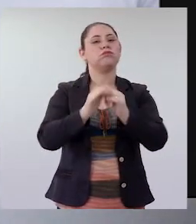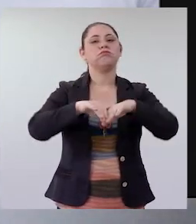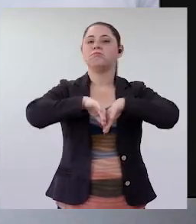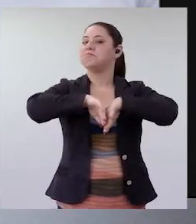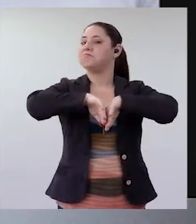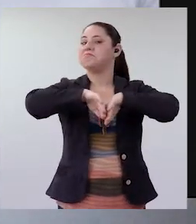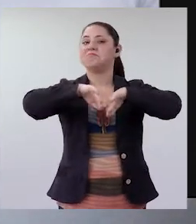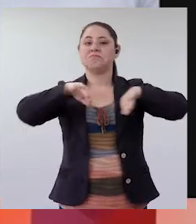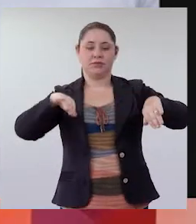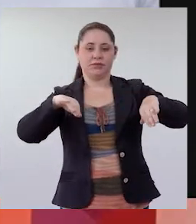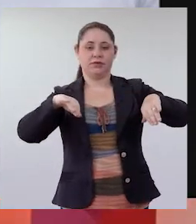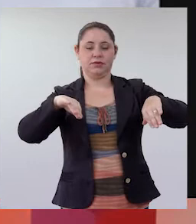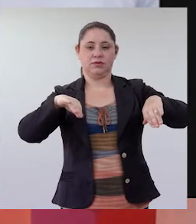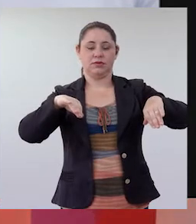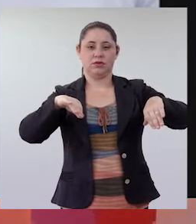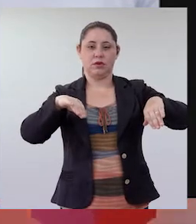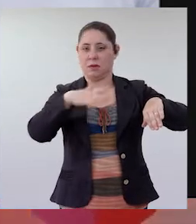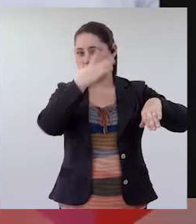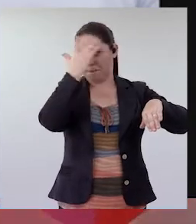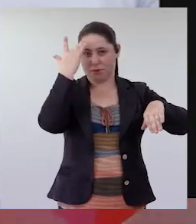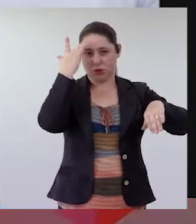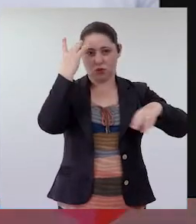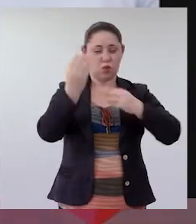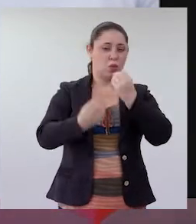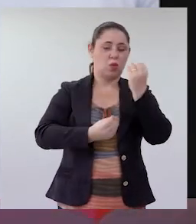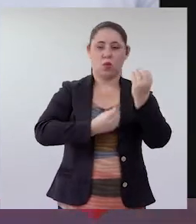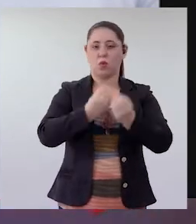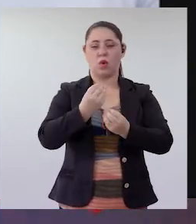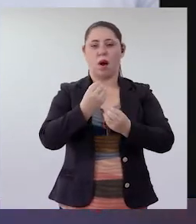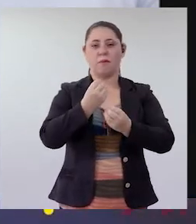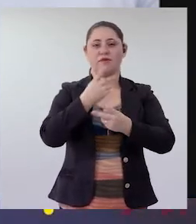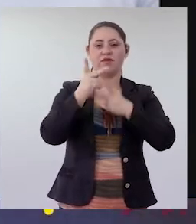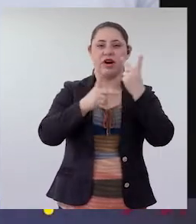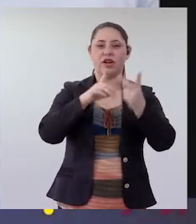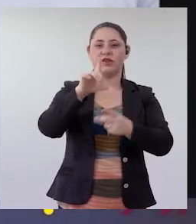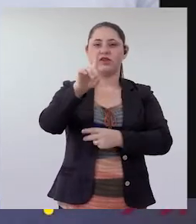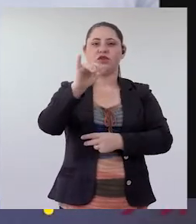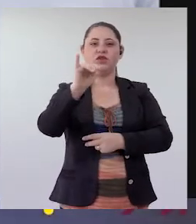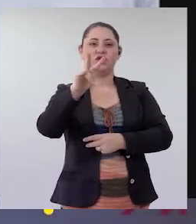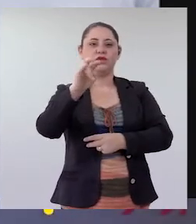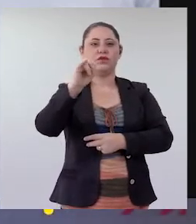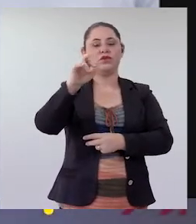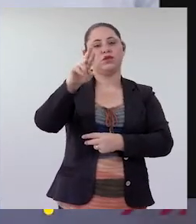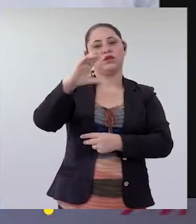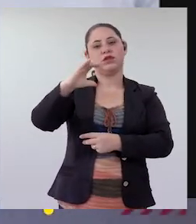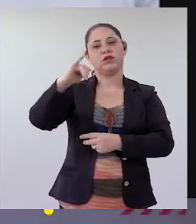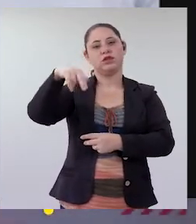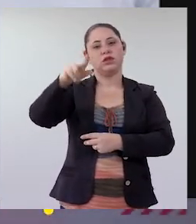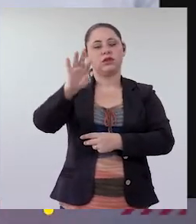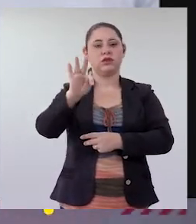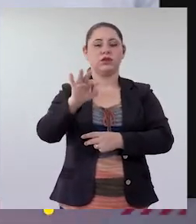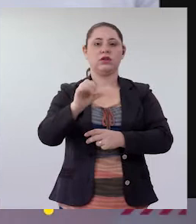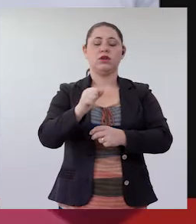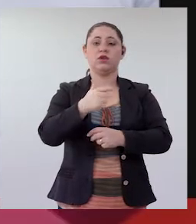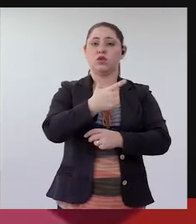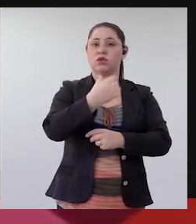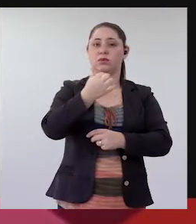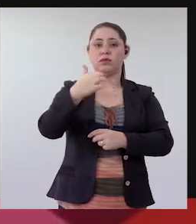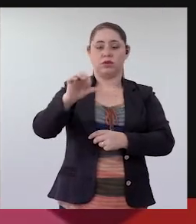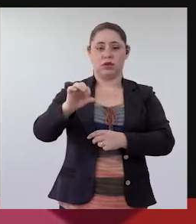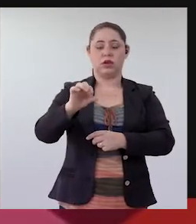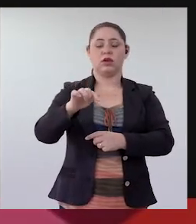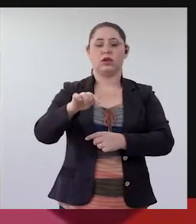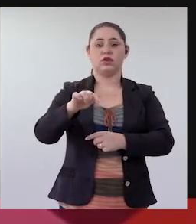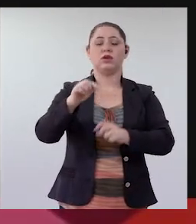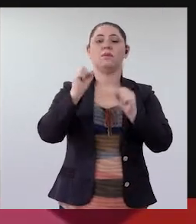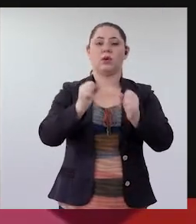das pessoas casadas, né, de um dos divorciandos, conforme a gente diz. E desde 2007 também é possível o divórcio extrajudicial, que é